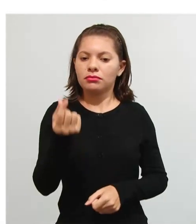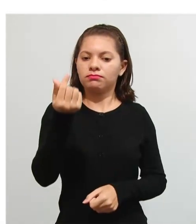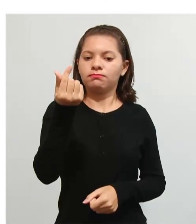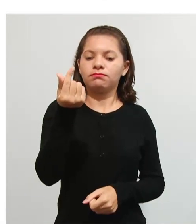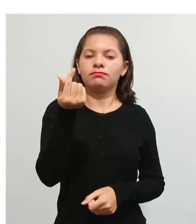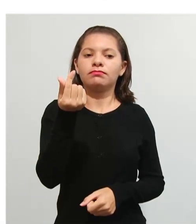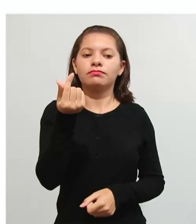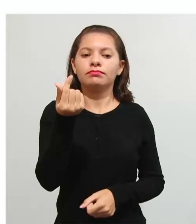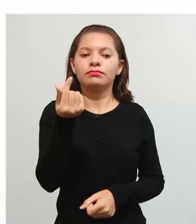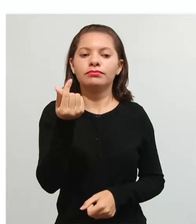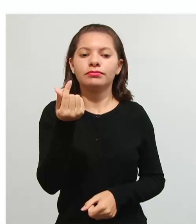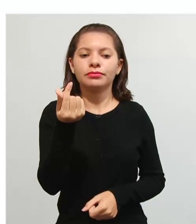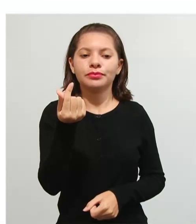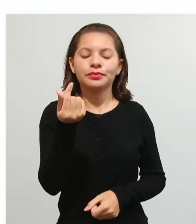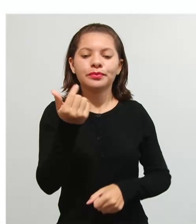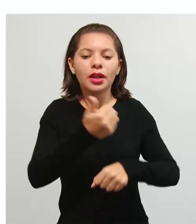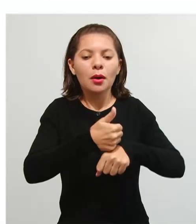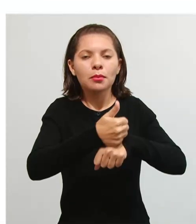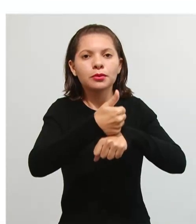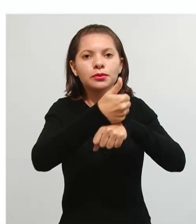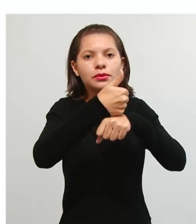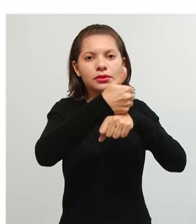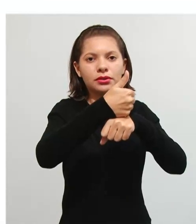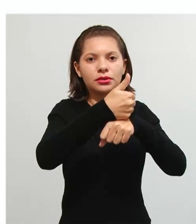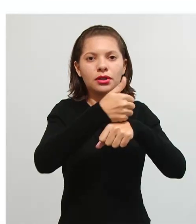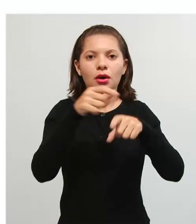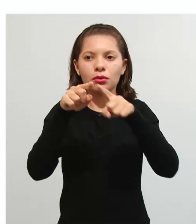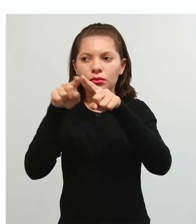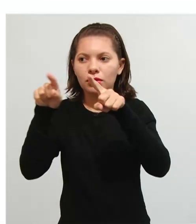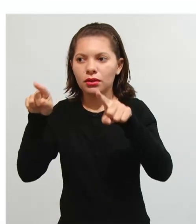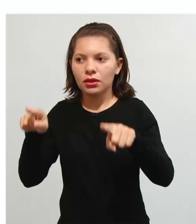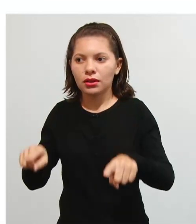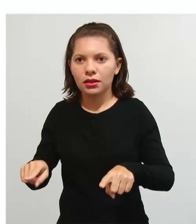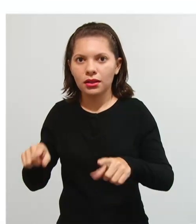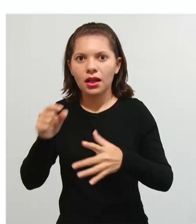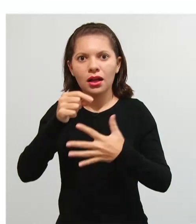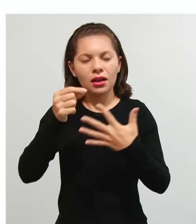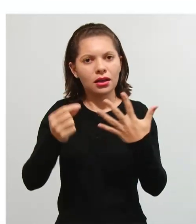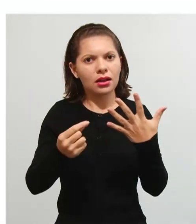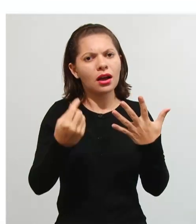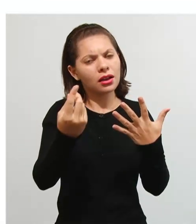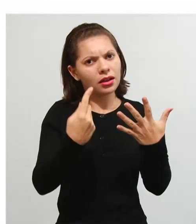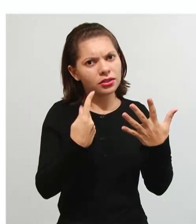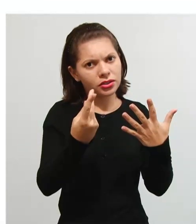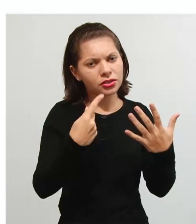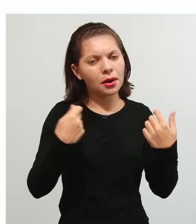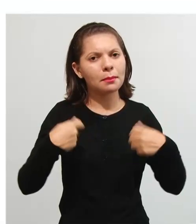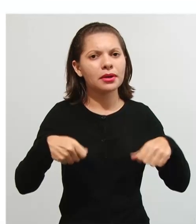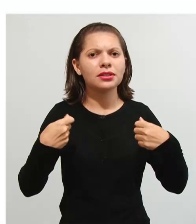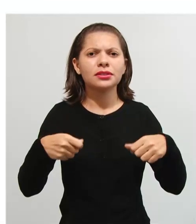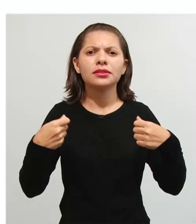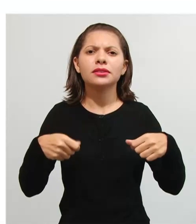da estabilidade, da profissionalização do servidor, são questões que a gente precisa estar ligado, porque